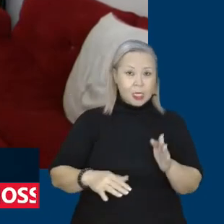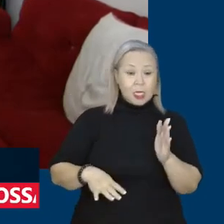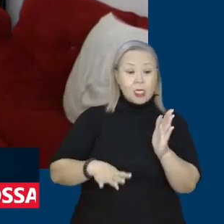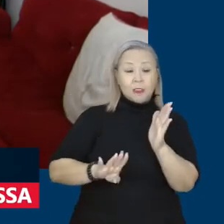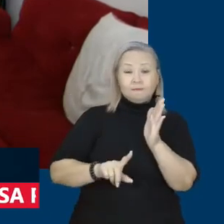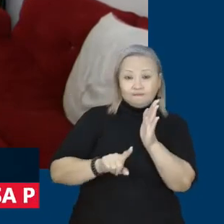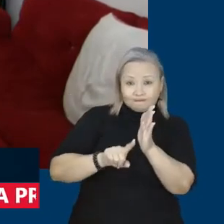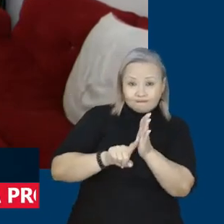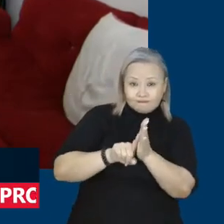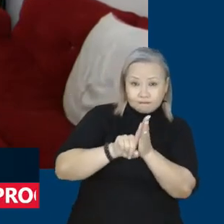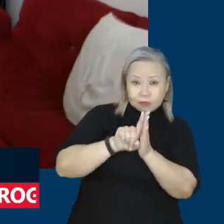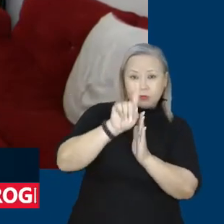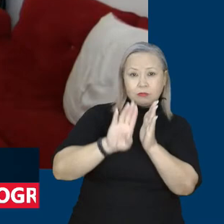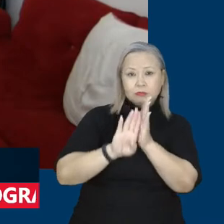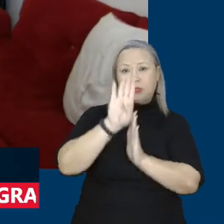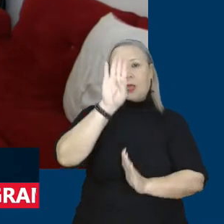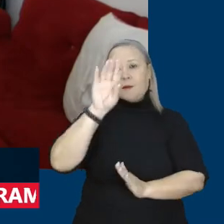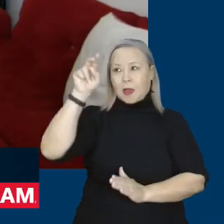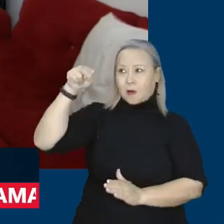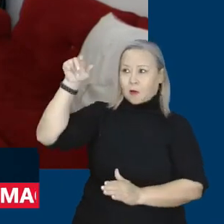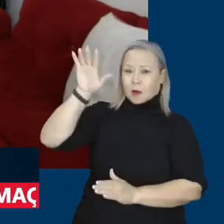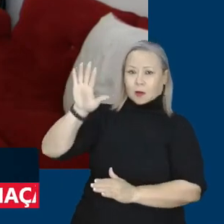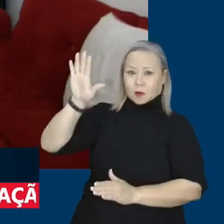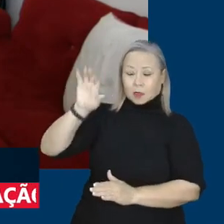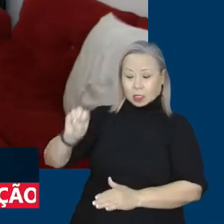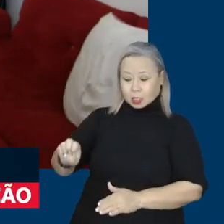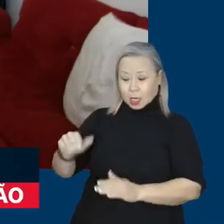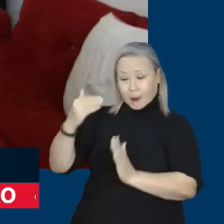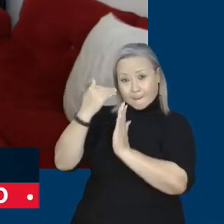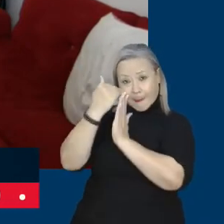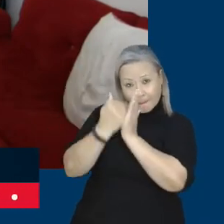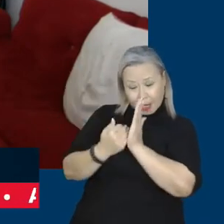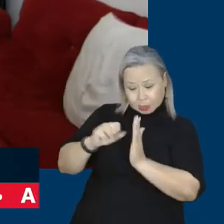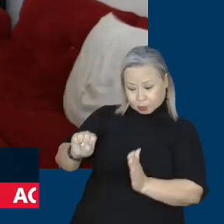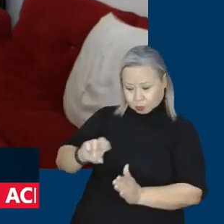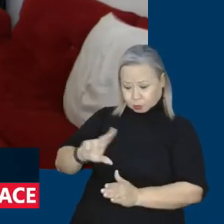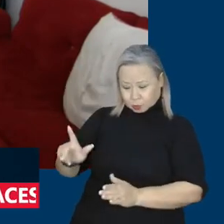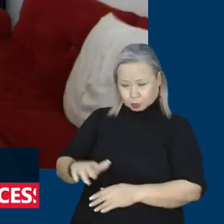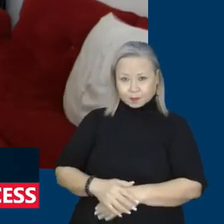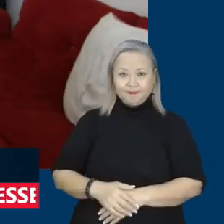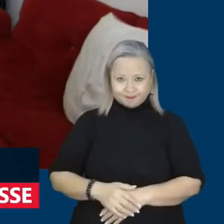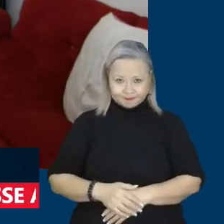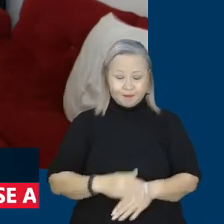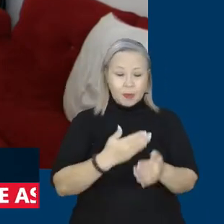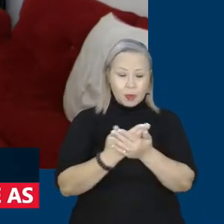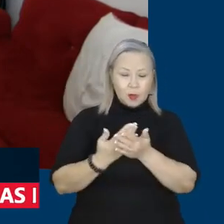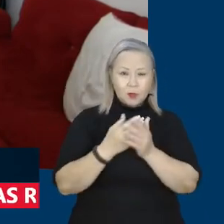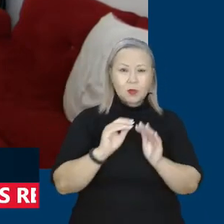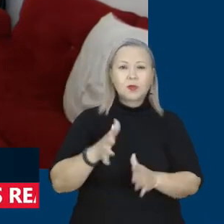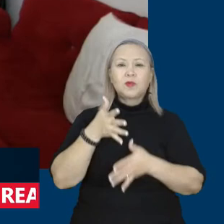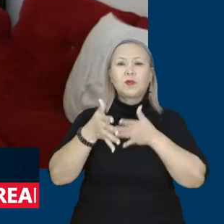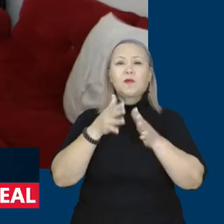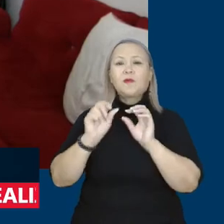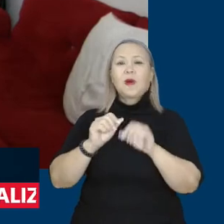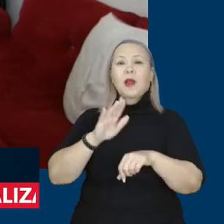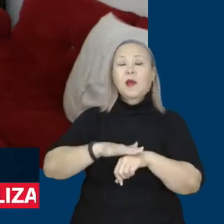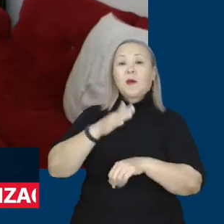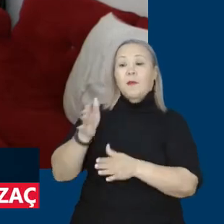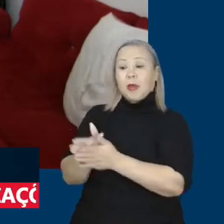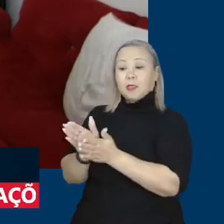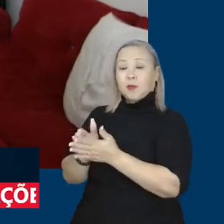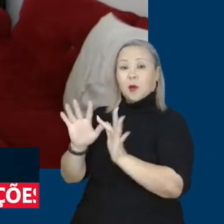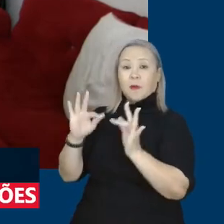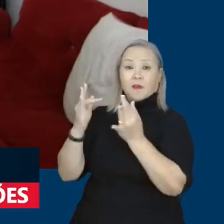Menor no sul o estudo também identifica que quanto mais pobre é a família é menor